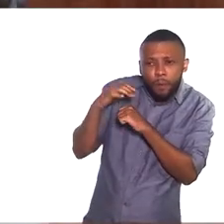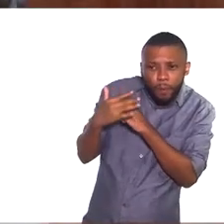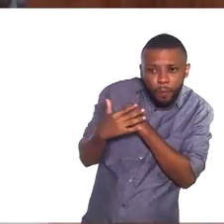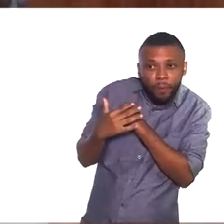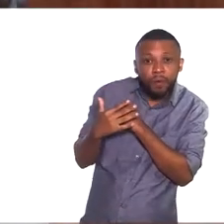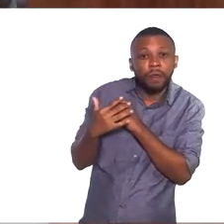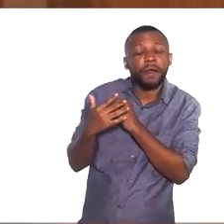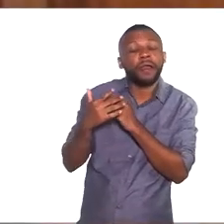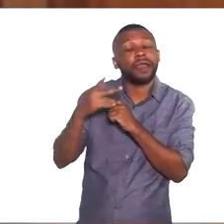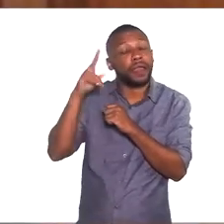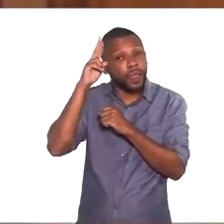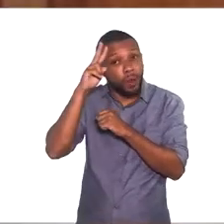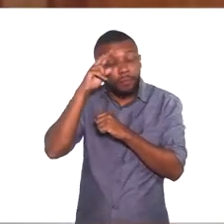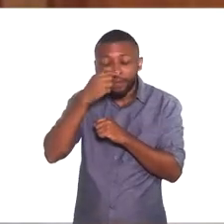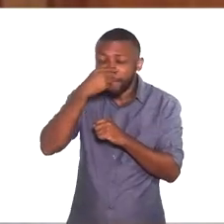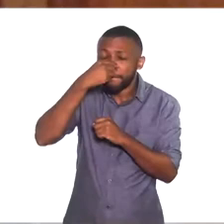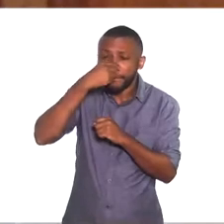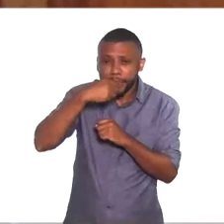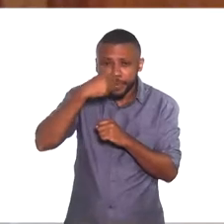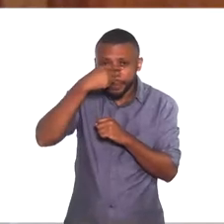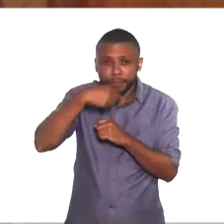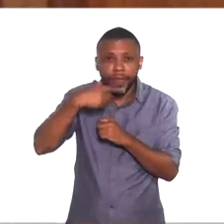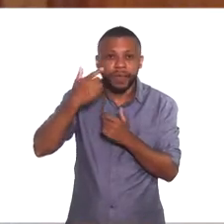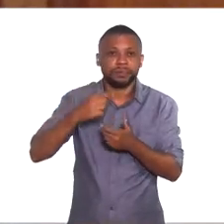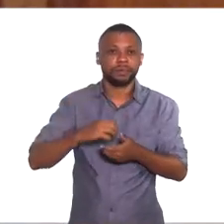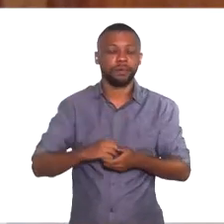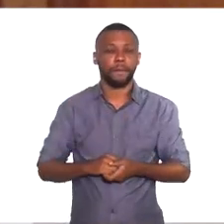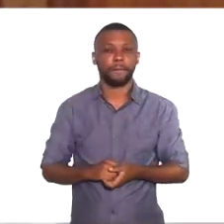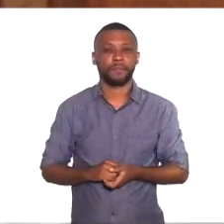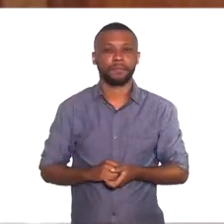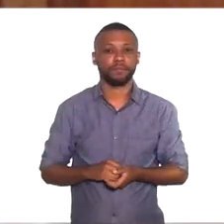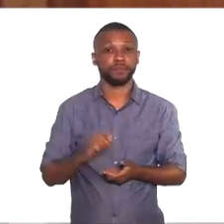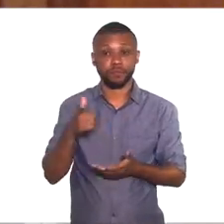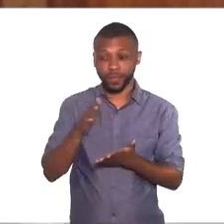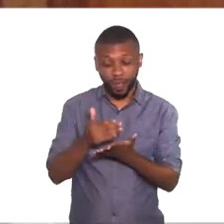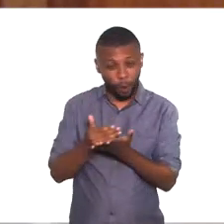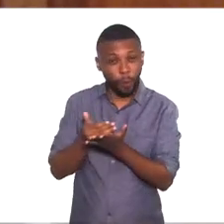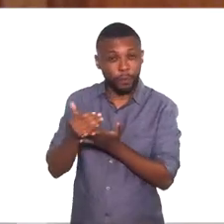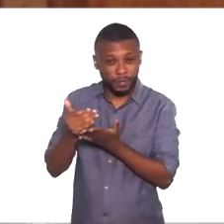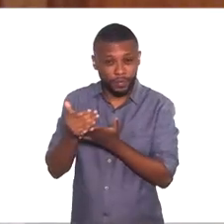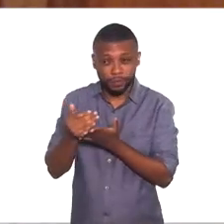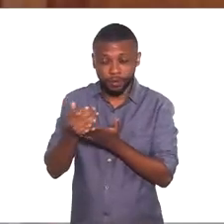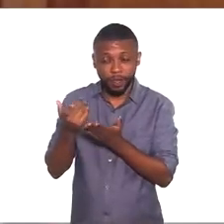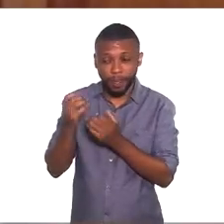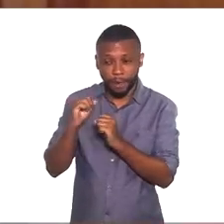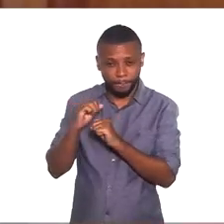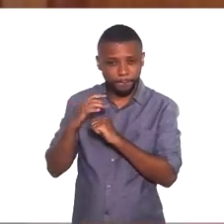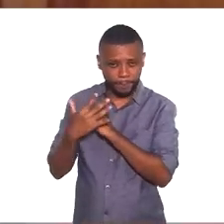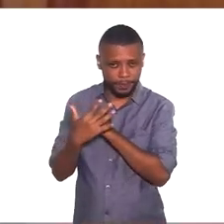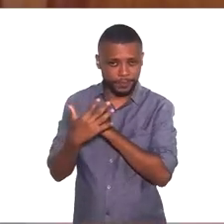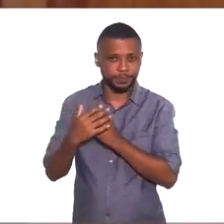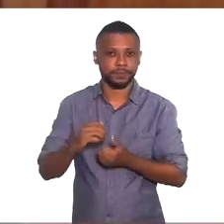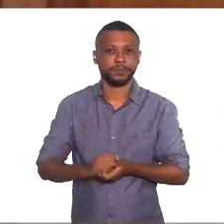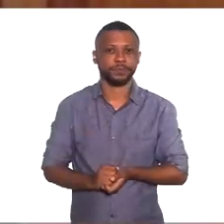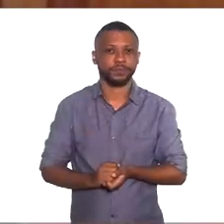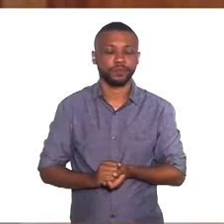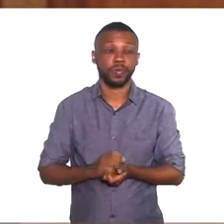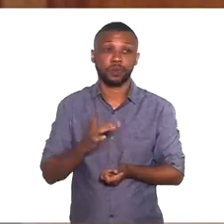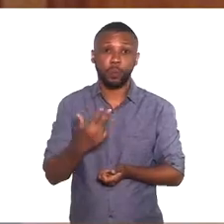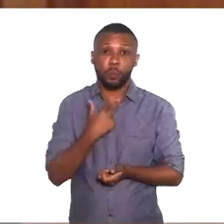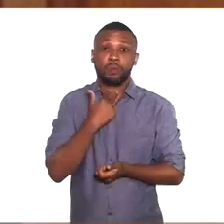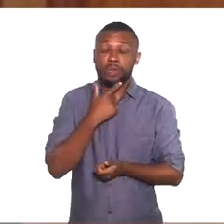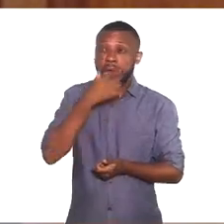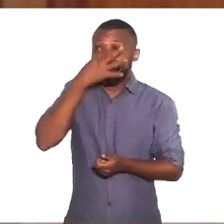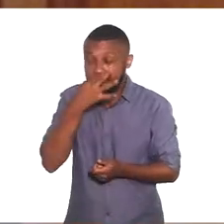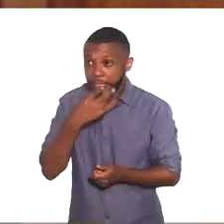acontecer nós estava bem no início no início e pede muito O Cardeal bem bem gripado sendo velado eu falei